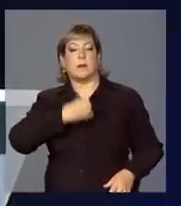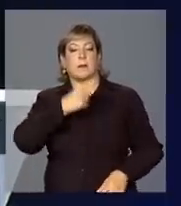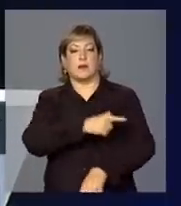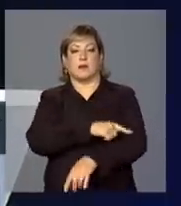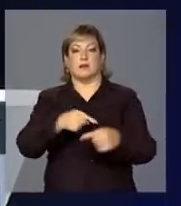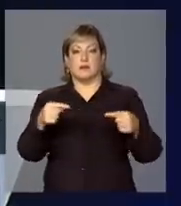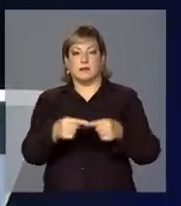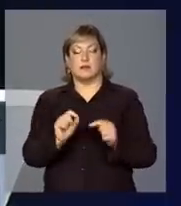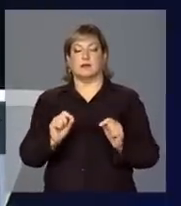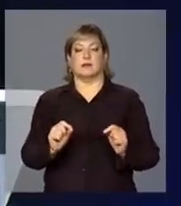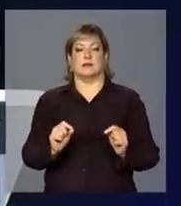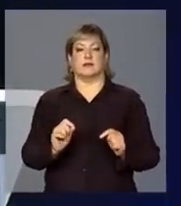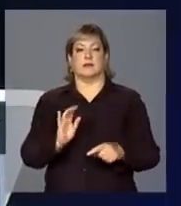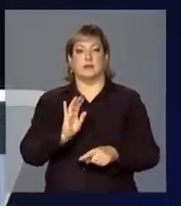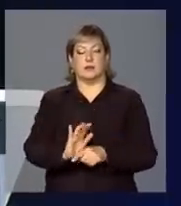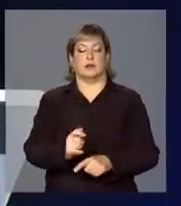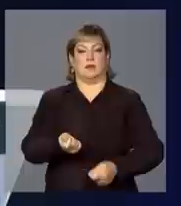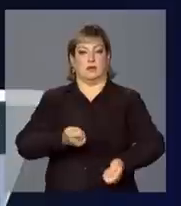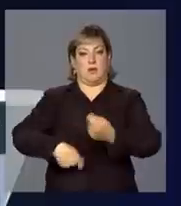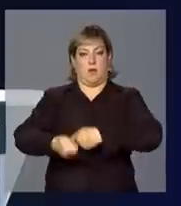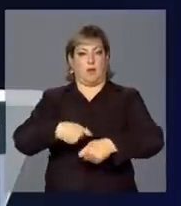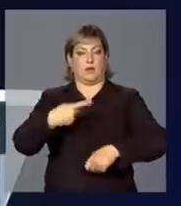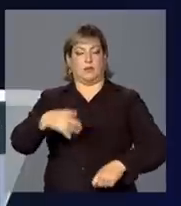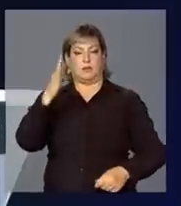ao empreendedorismo no Brasil.